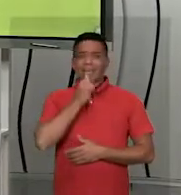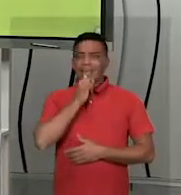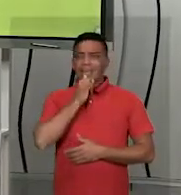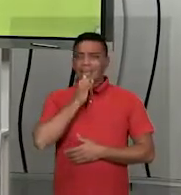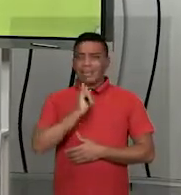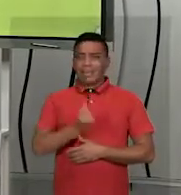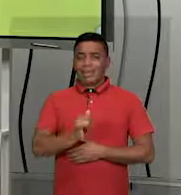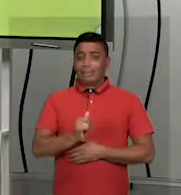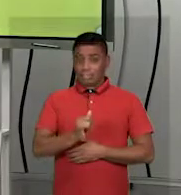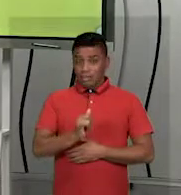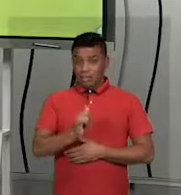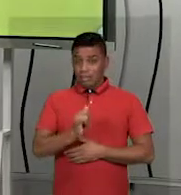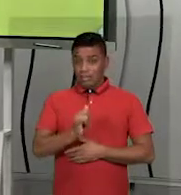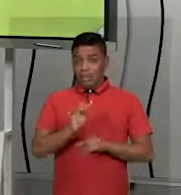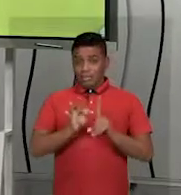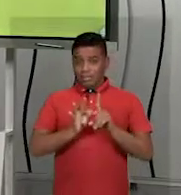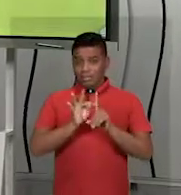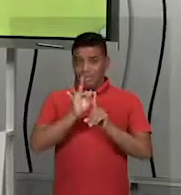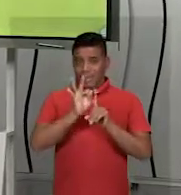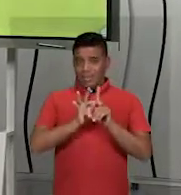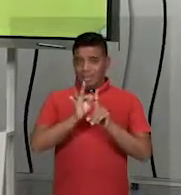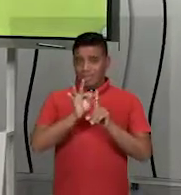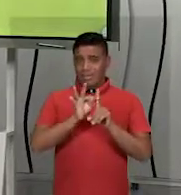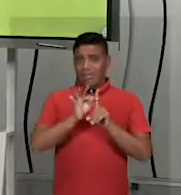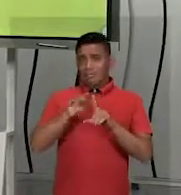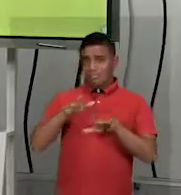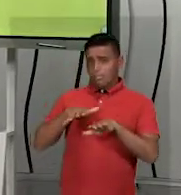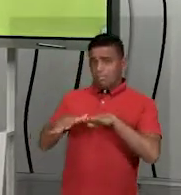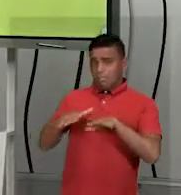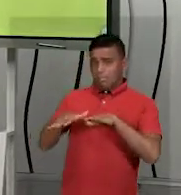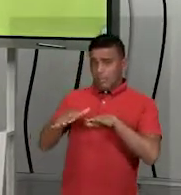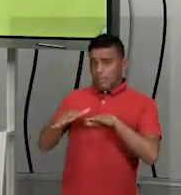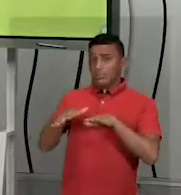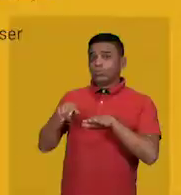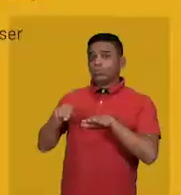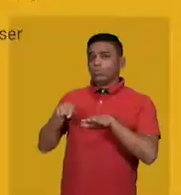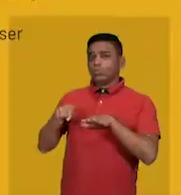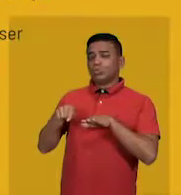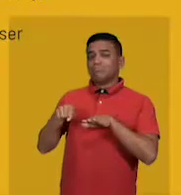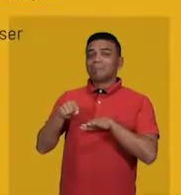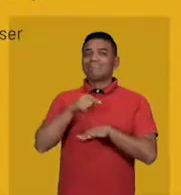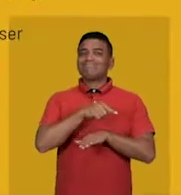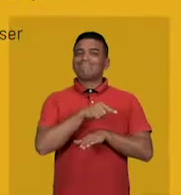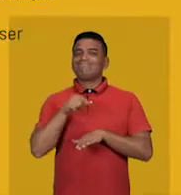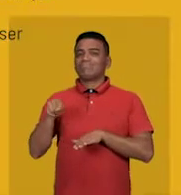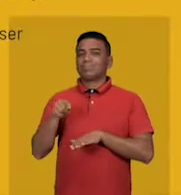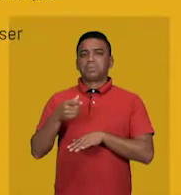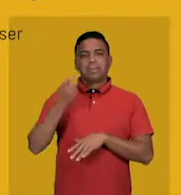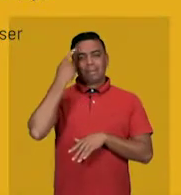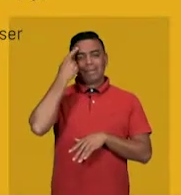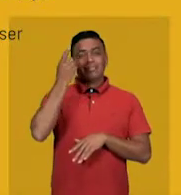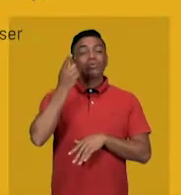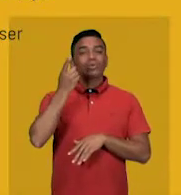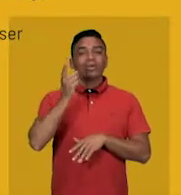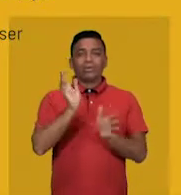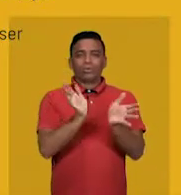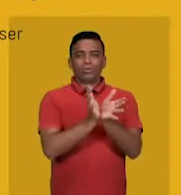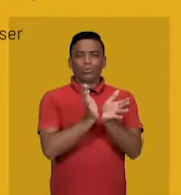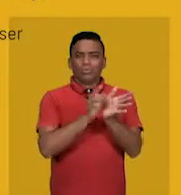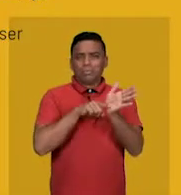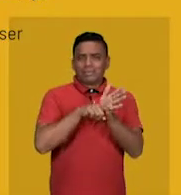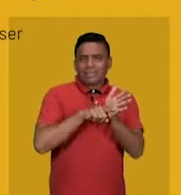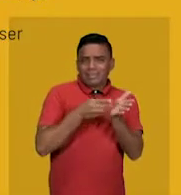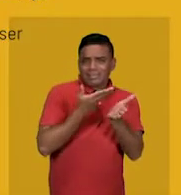energia térmica com trabalho, né, através de trabalho, o que foi pensado pelos cientistas da